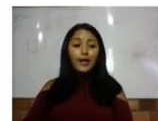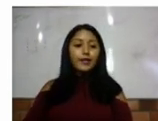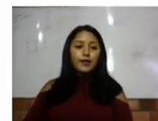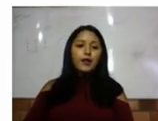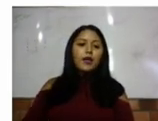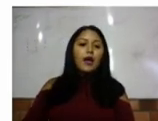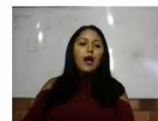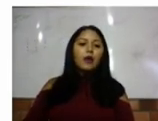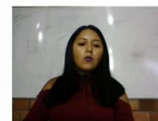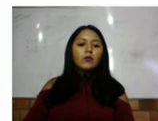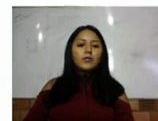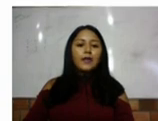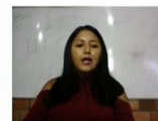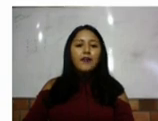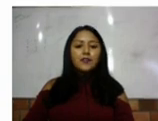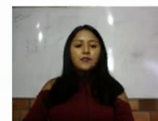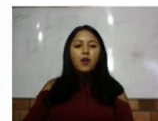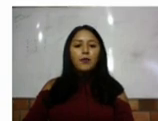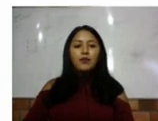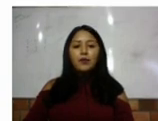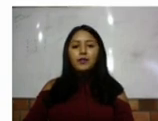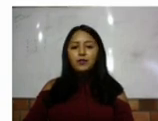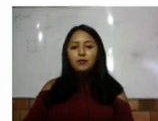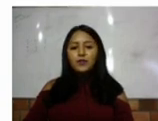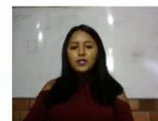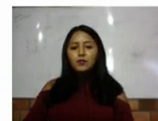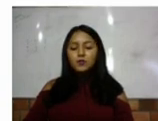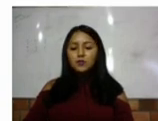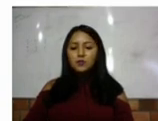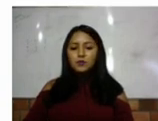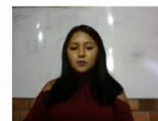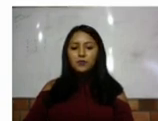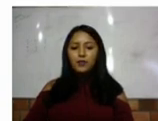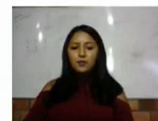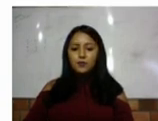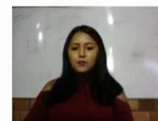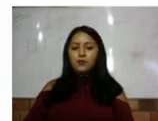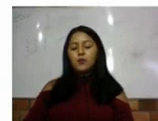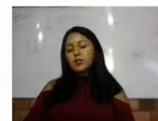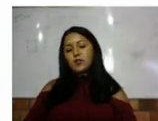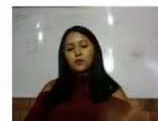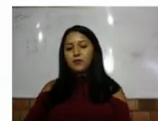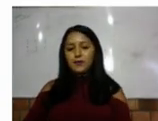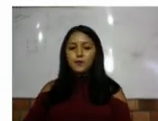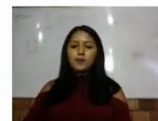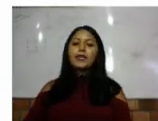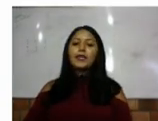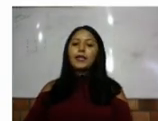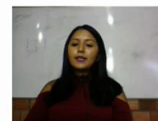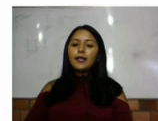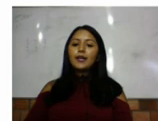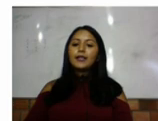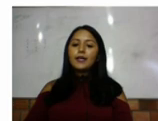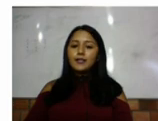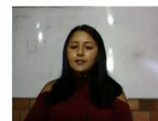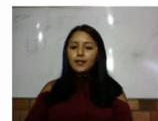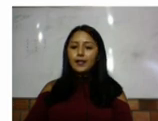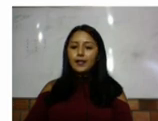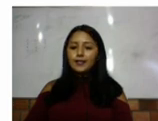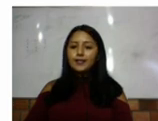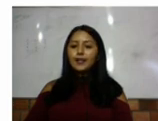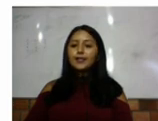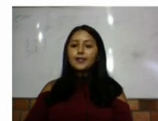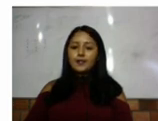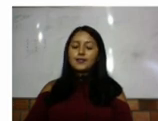outra regra algumas palavras formas femininas mediante o uso fios ou seja sufixo ina